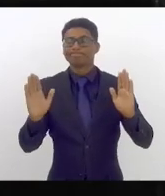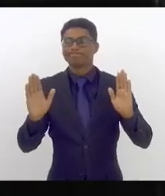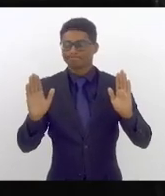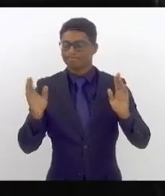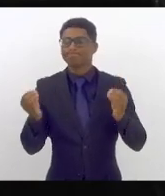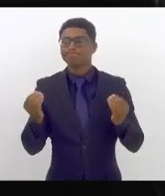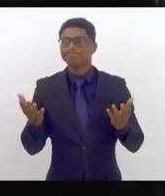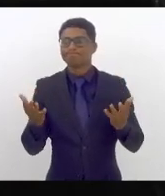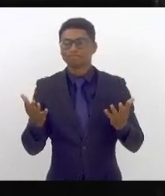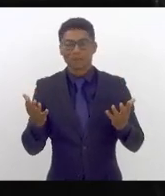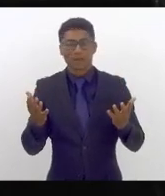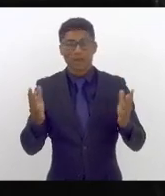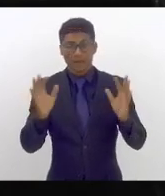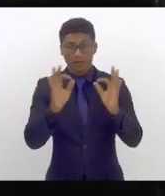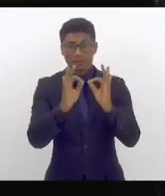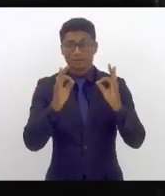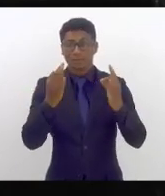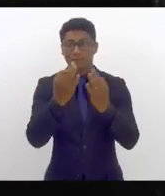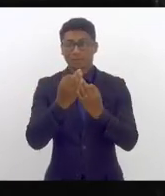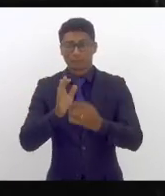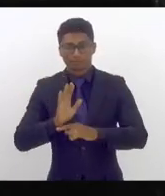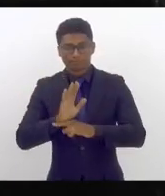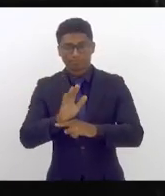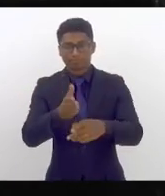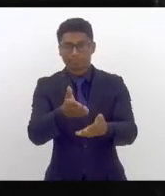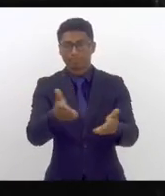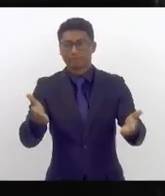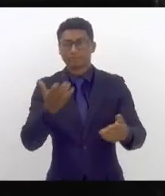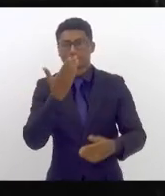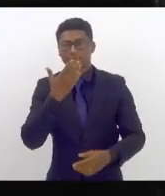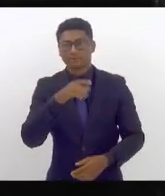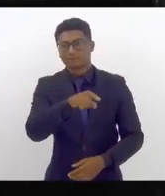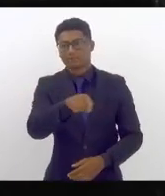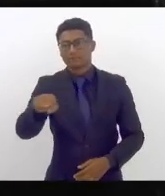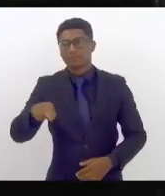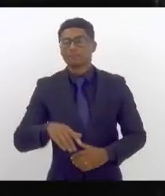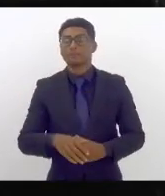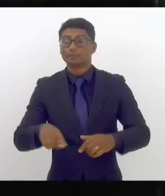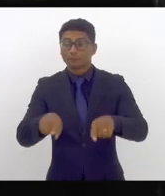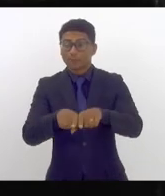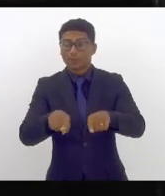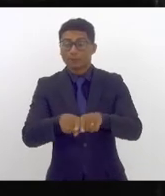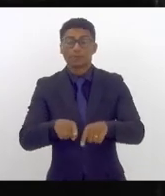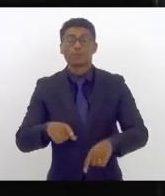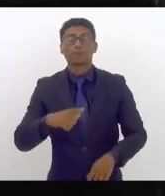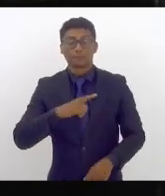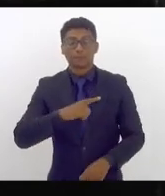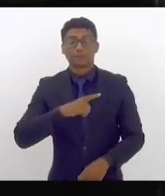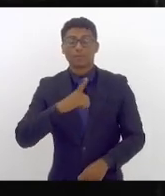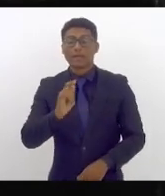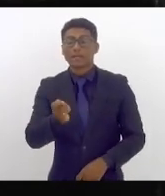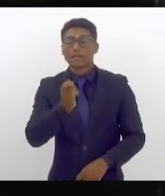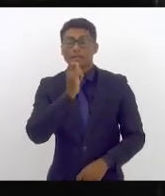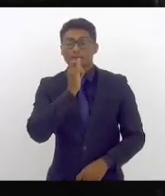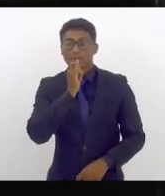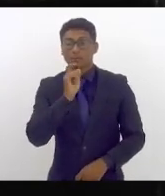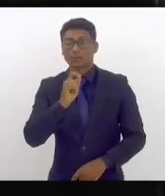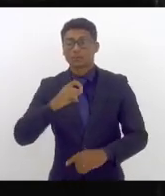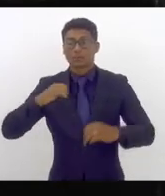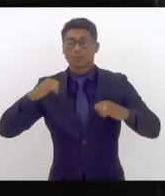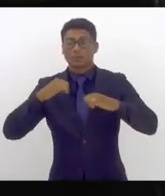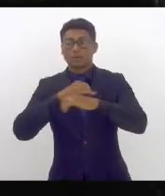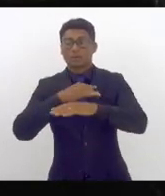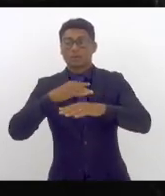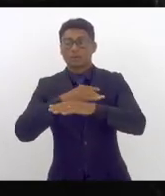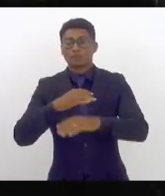familiar e fui buscar inclusive deputada tia Ju o exemplo do que é praticado no município de